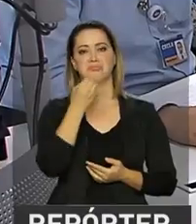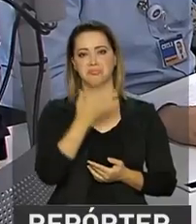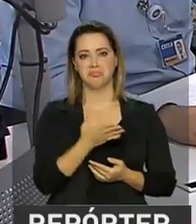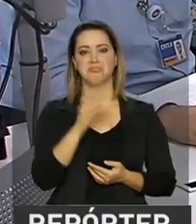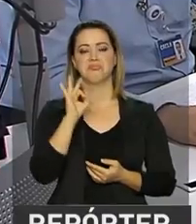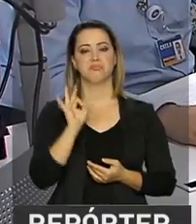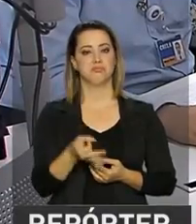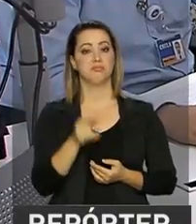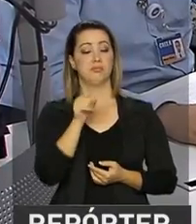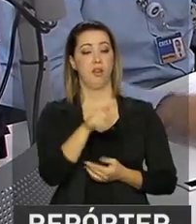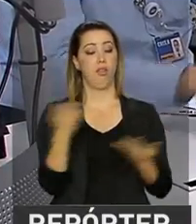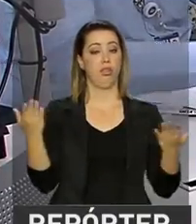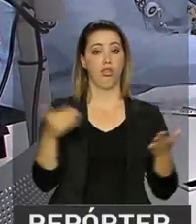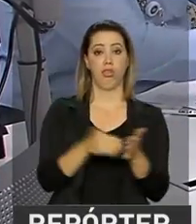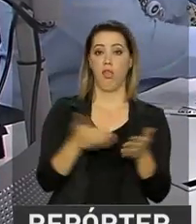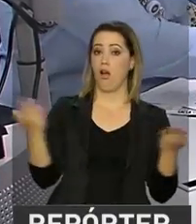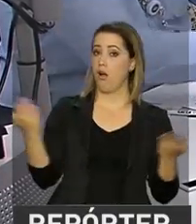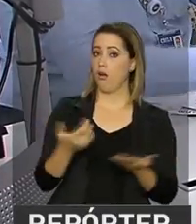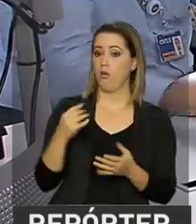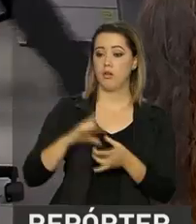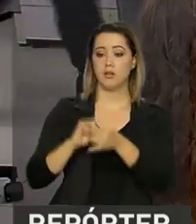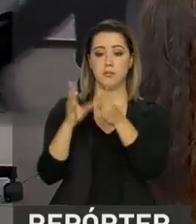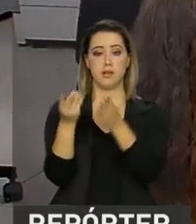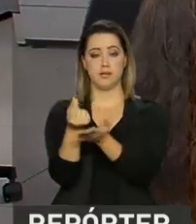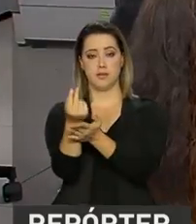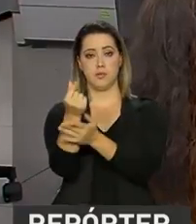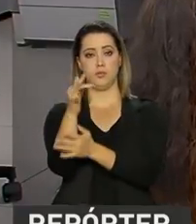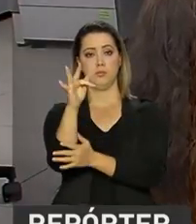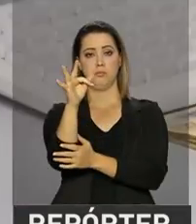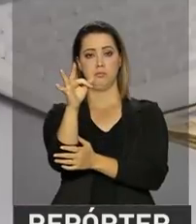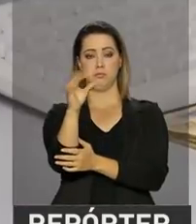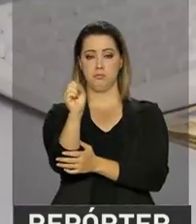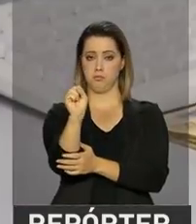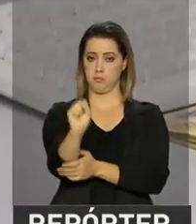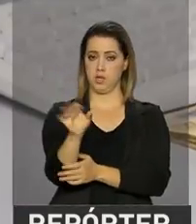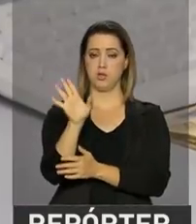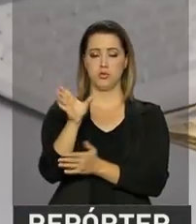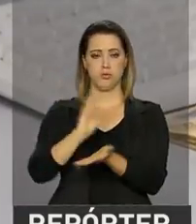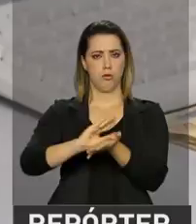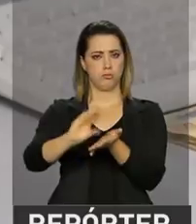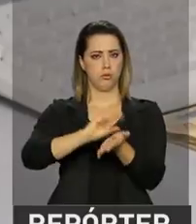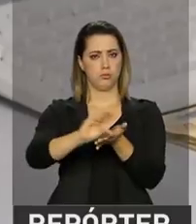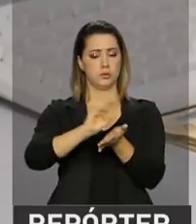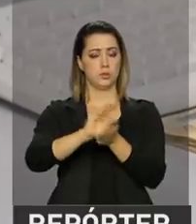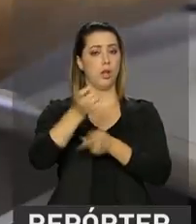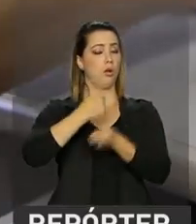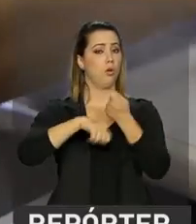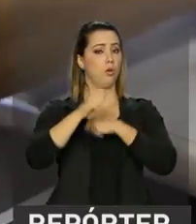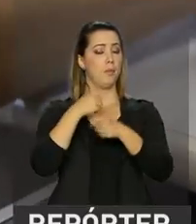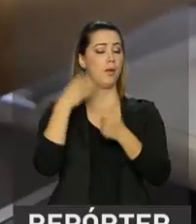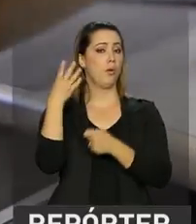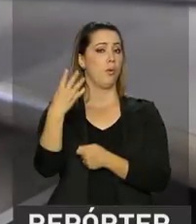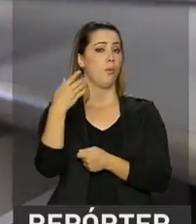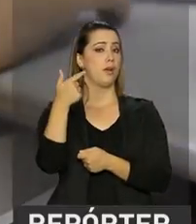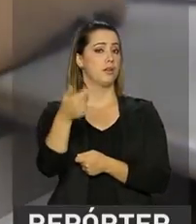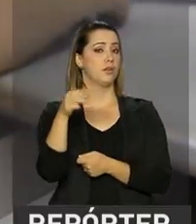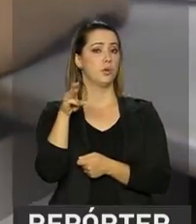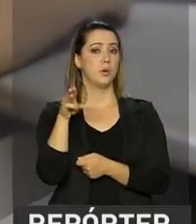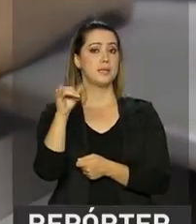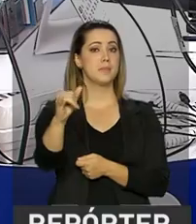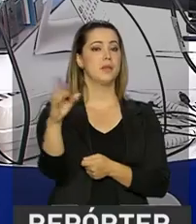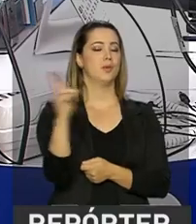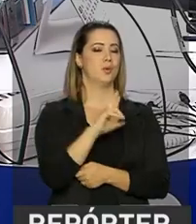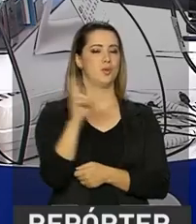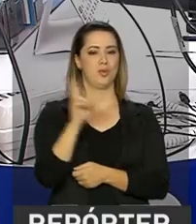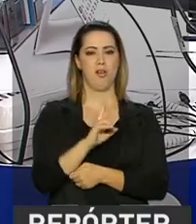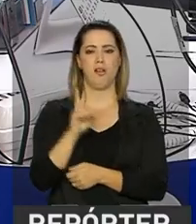Até agora, a liberação de recursos de contas inativas do FGTS já injetou na economia 42,3 bilhões de reais,